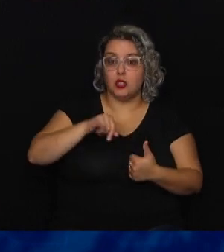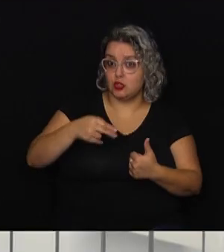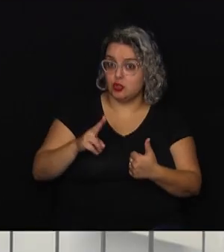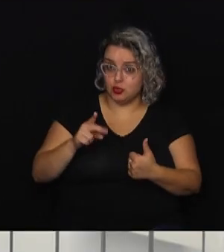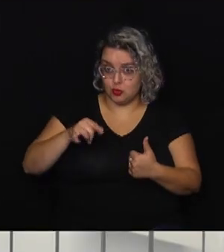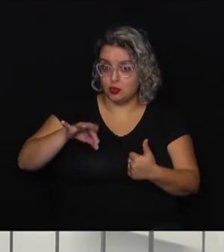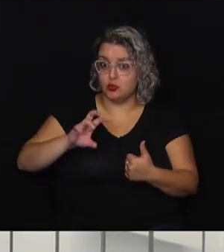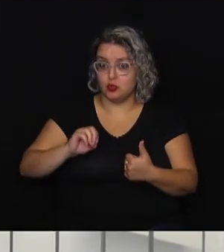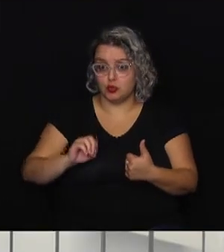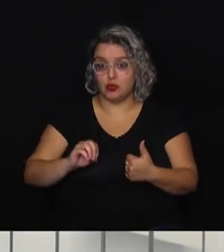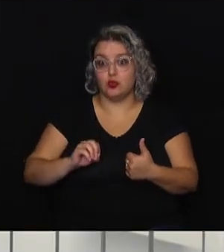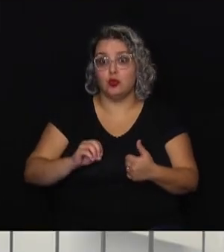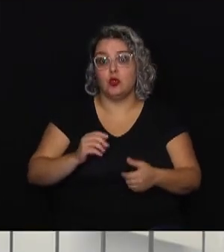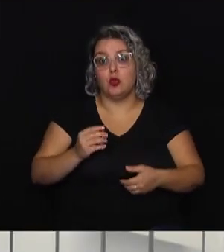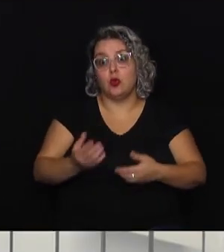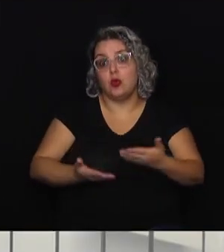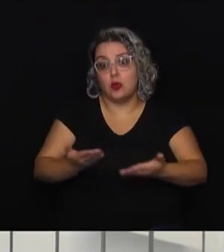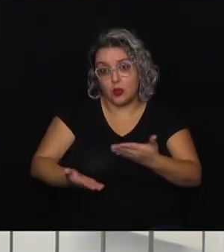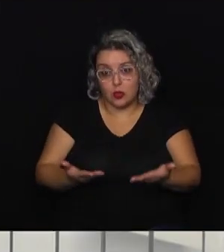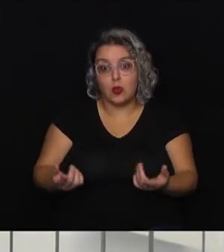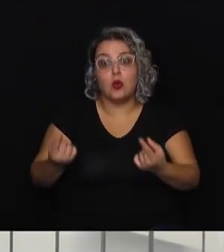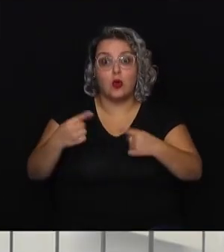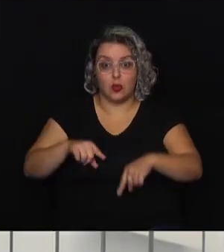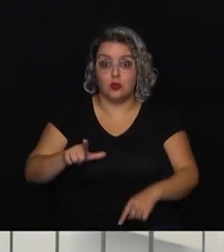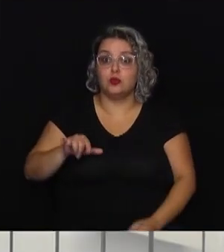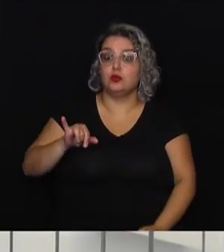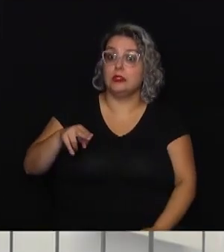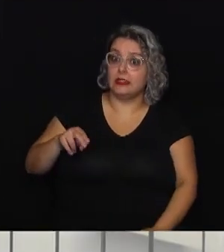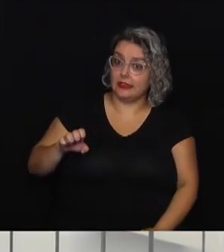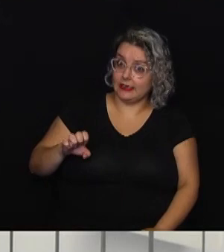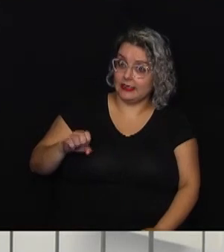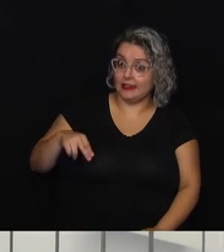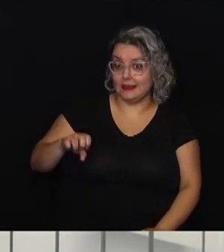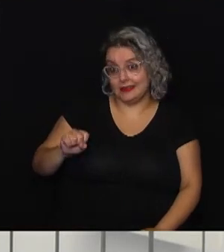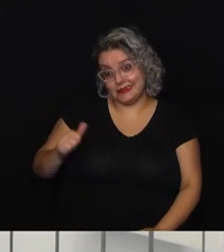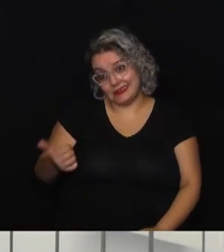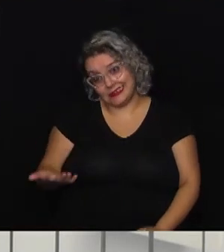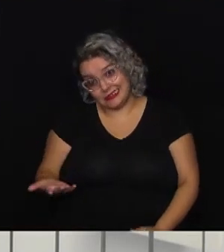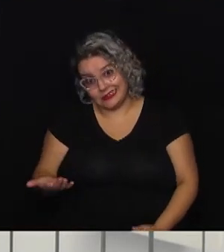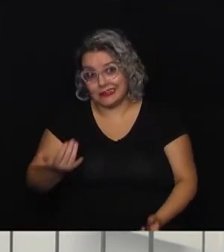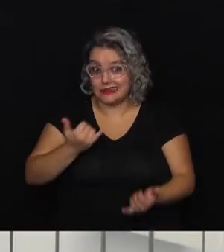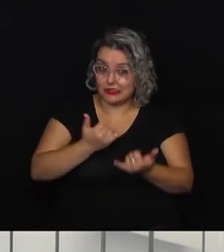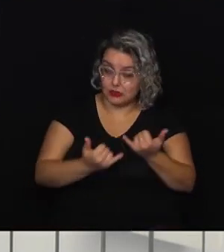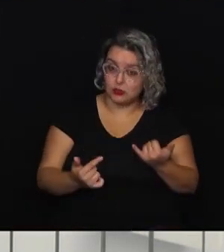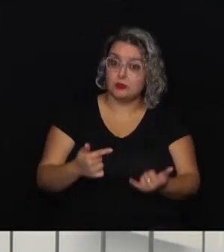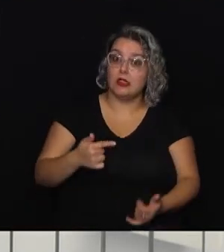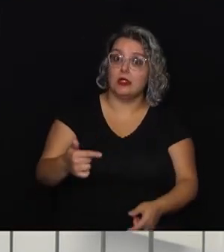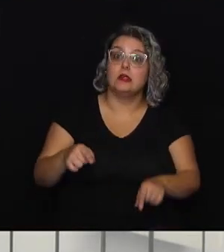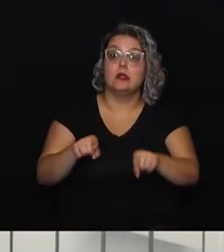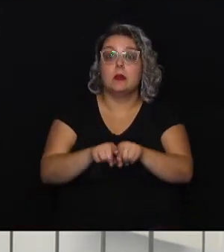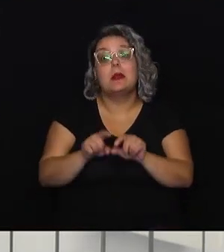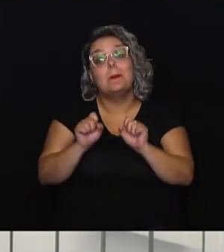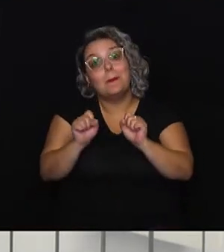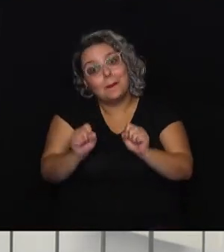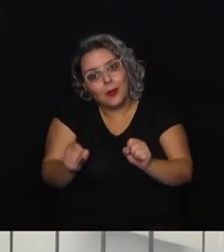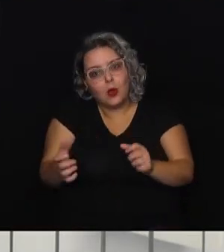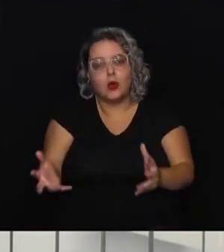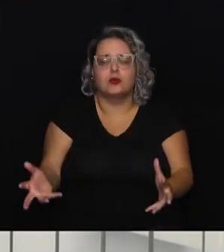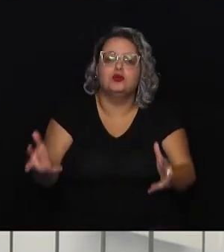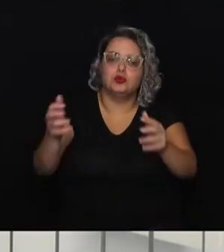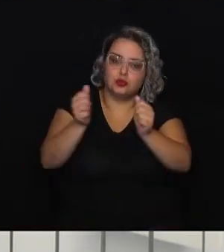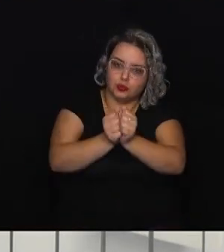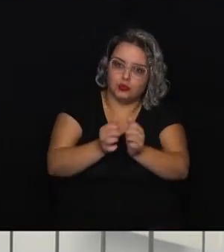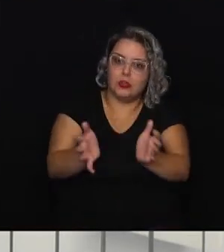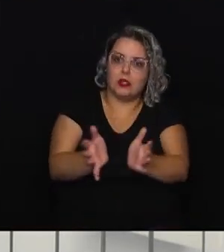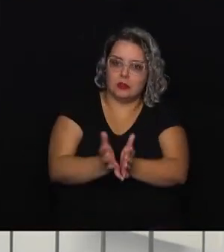foram preservados no duelo contra o Linense, no meio de semana também podem reforçar a equipe. Então